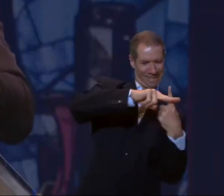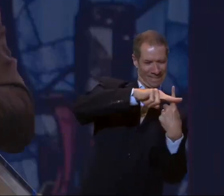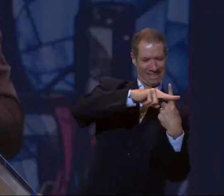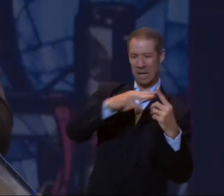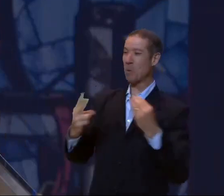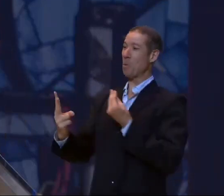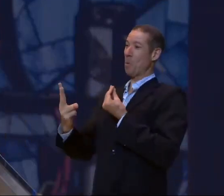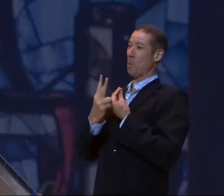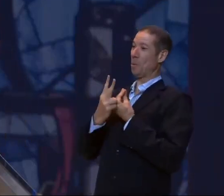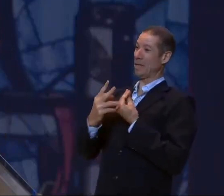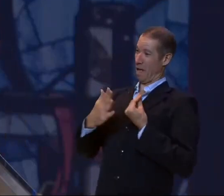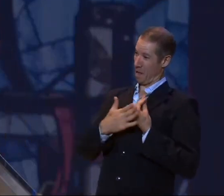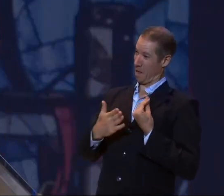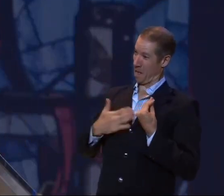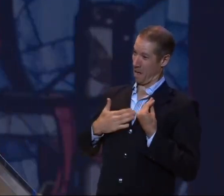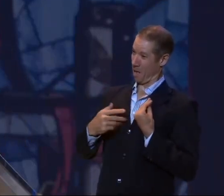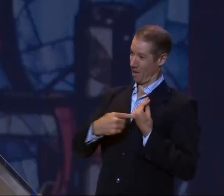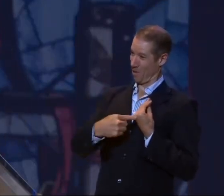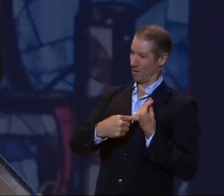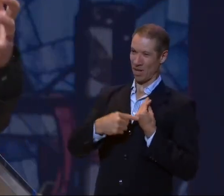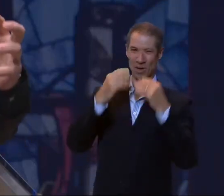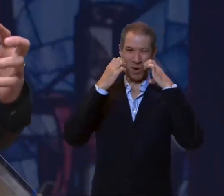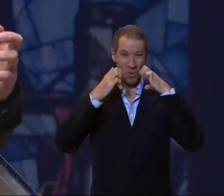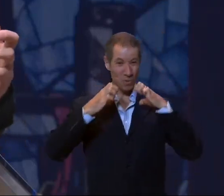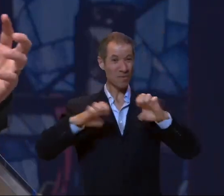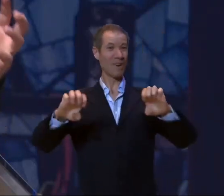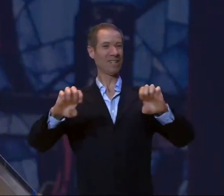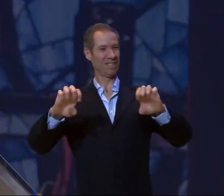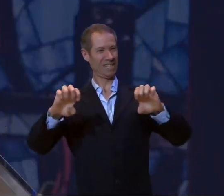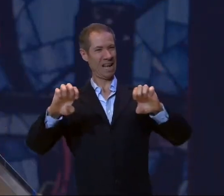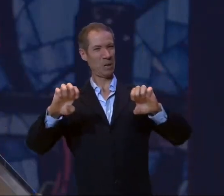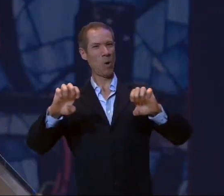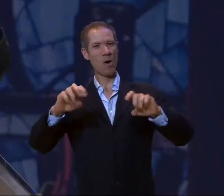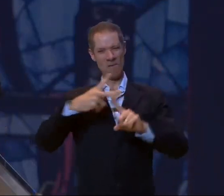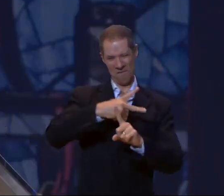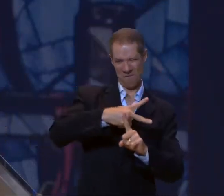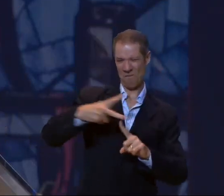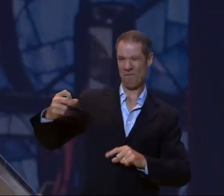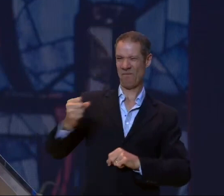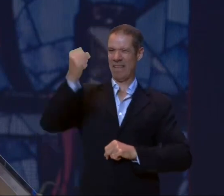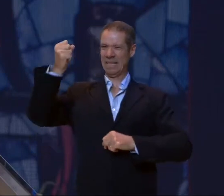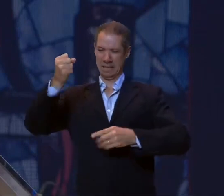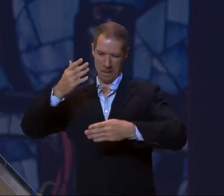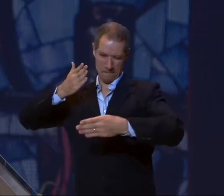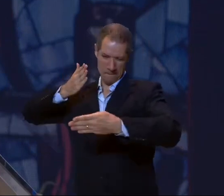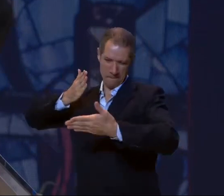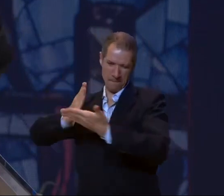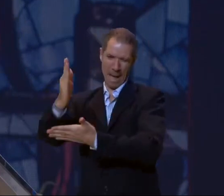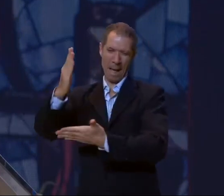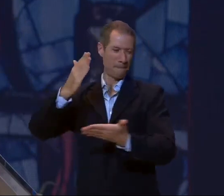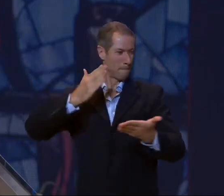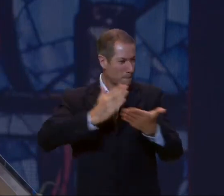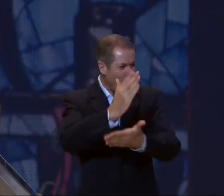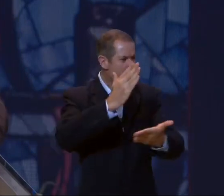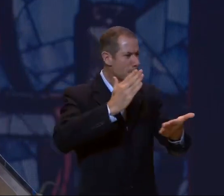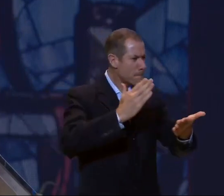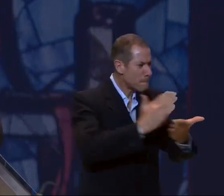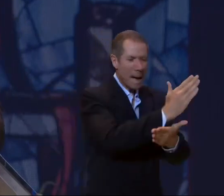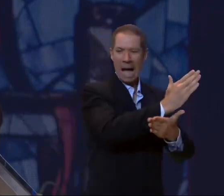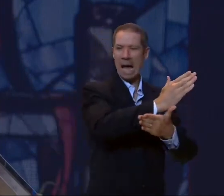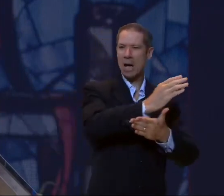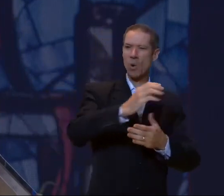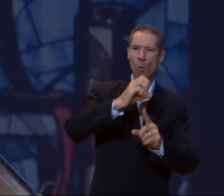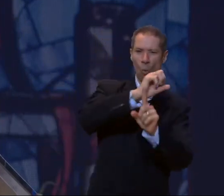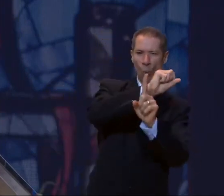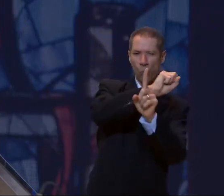mim. E agora, o Evangelho, ele vence as barreiras que envolvem as estruturas